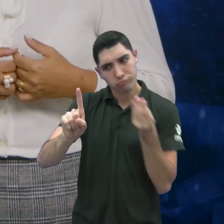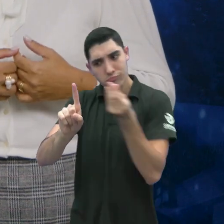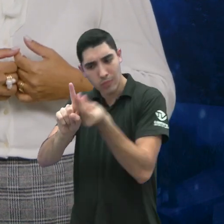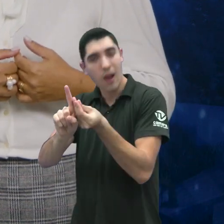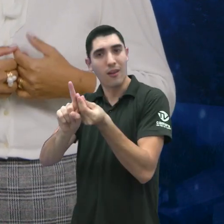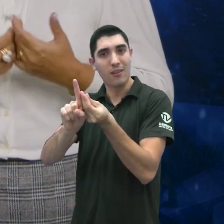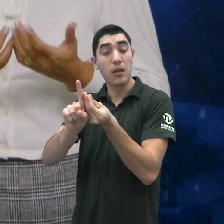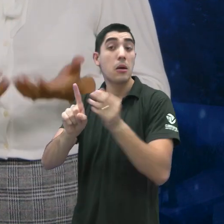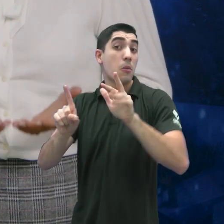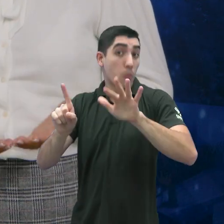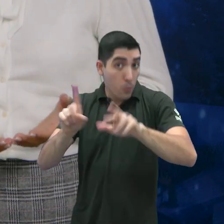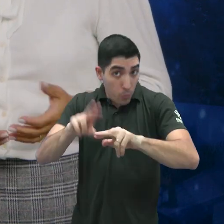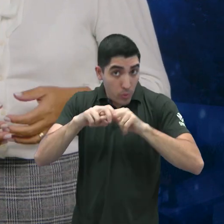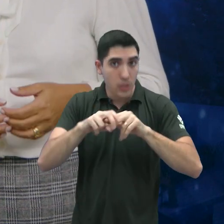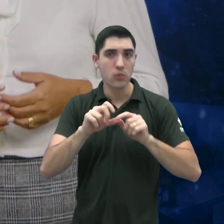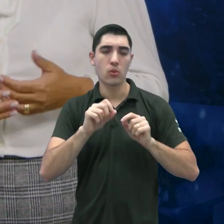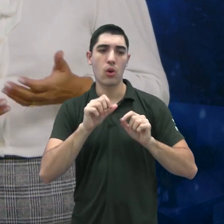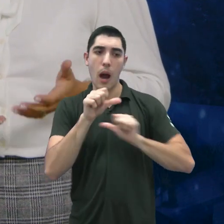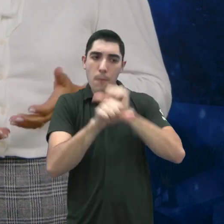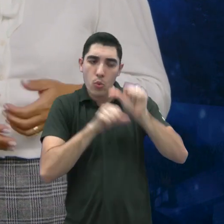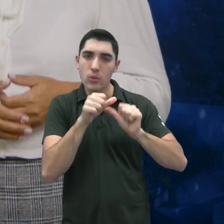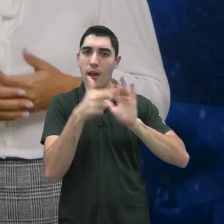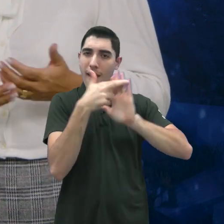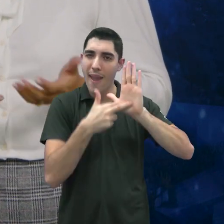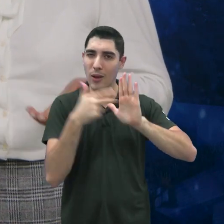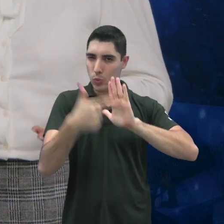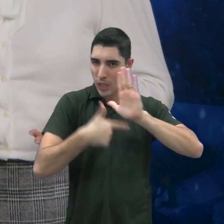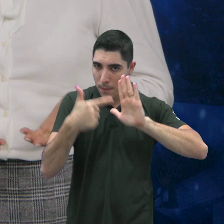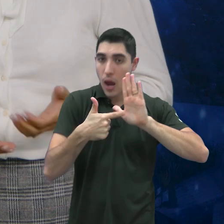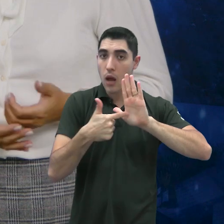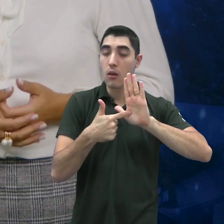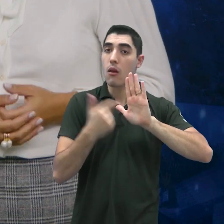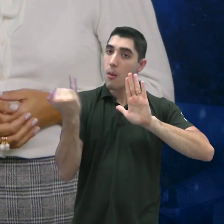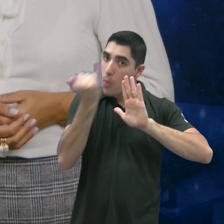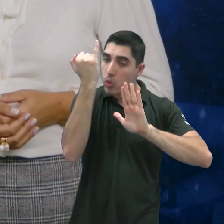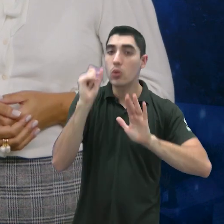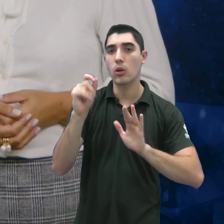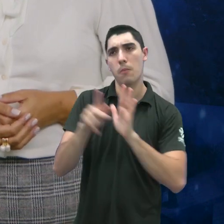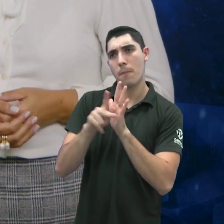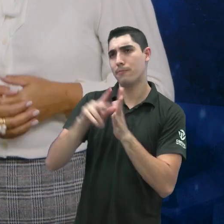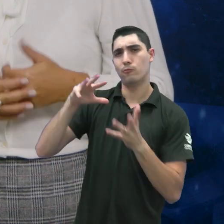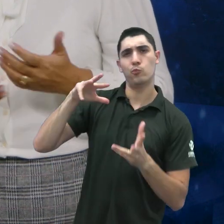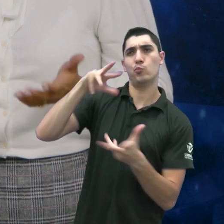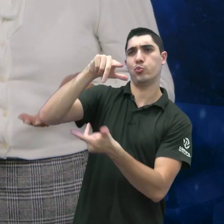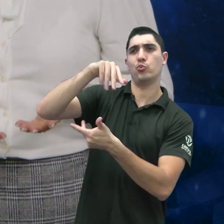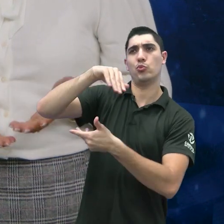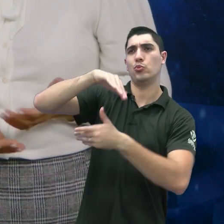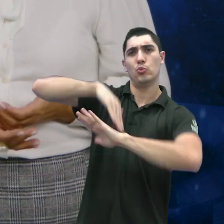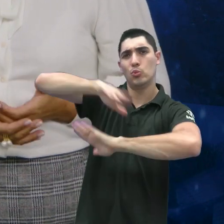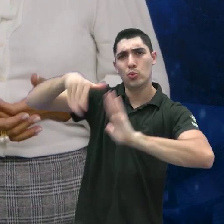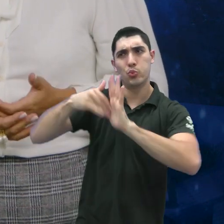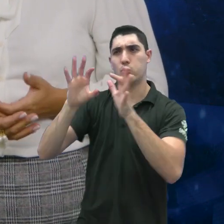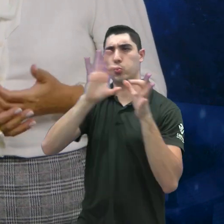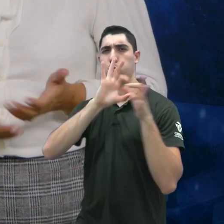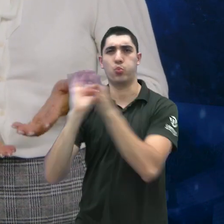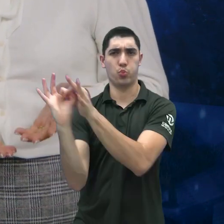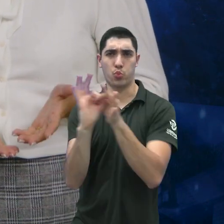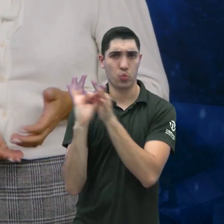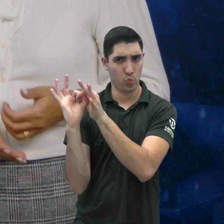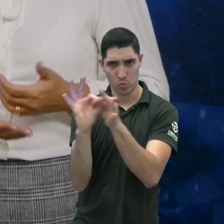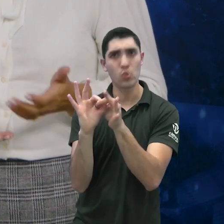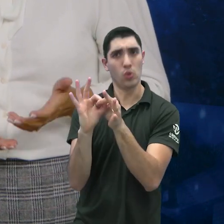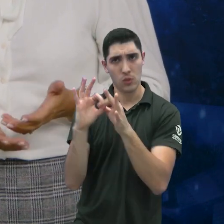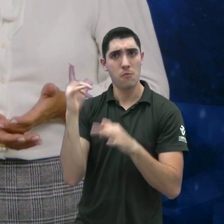óbvio, ela permite o crescimento, a globalização é um fator aí presente e que realmente eu penso que veio